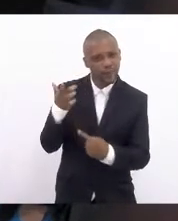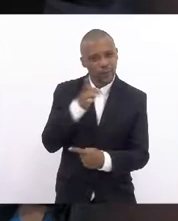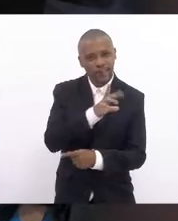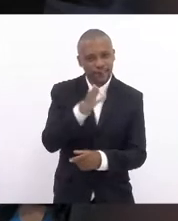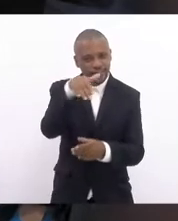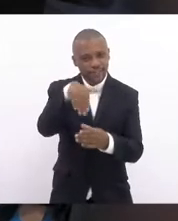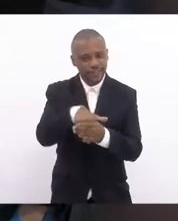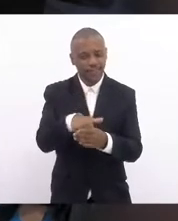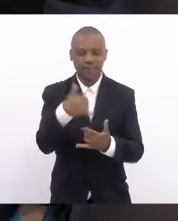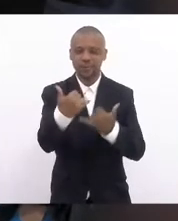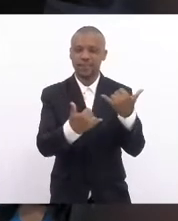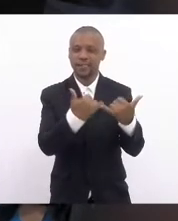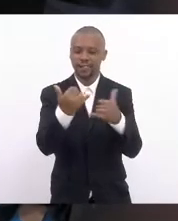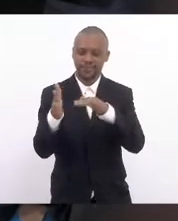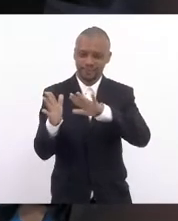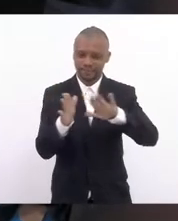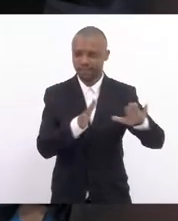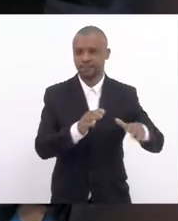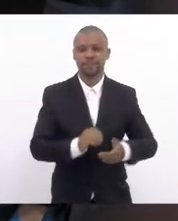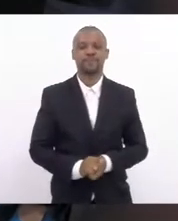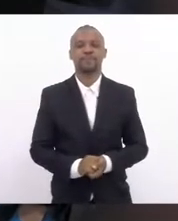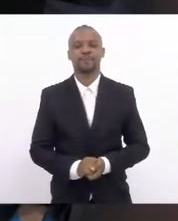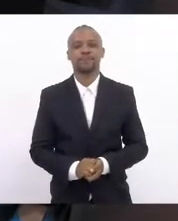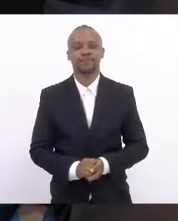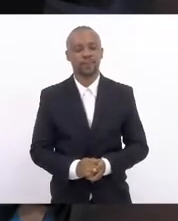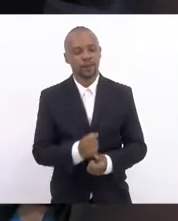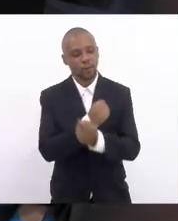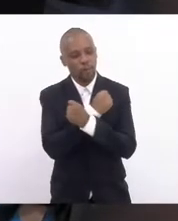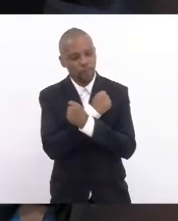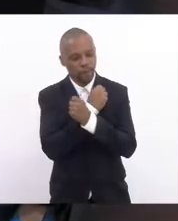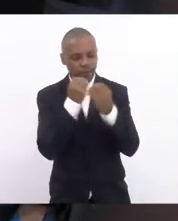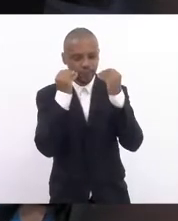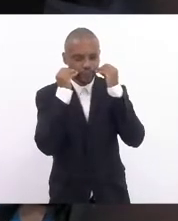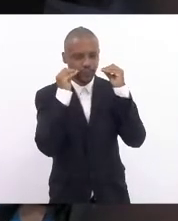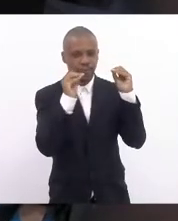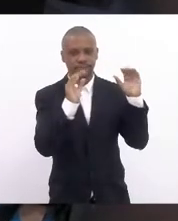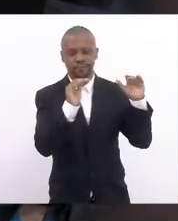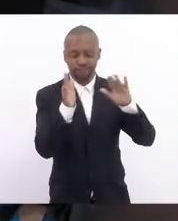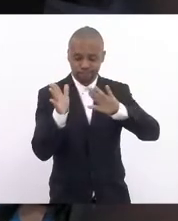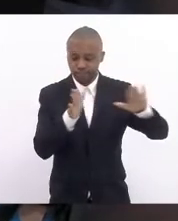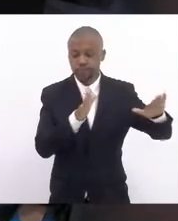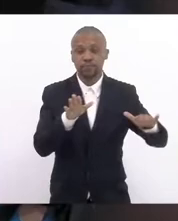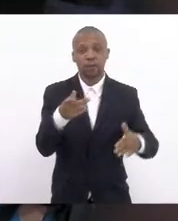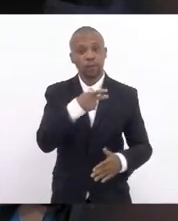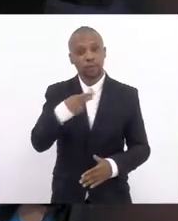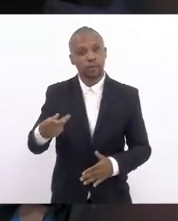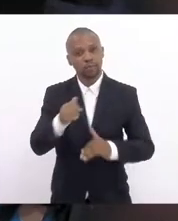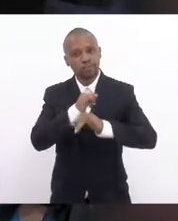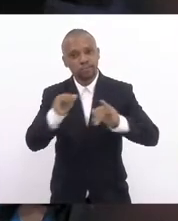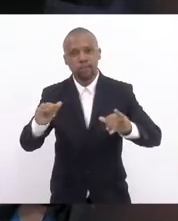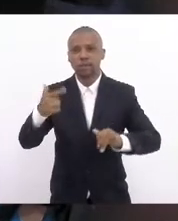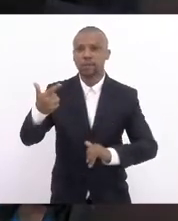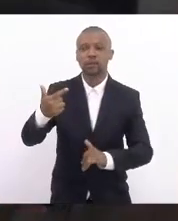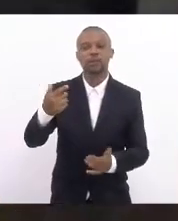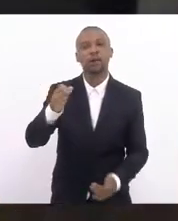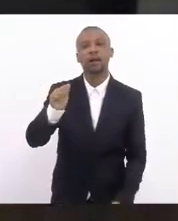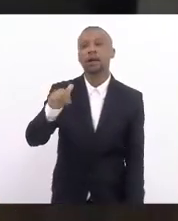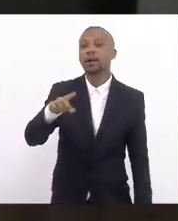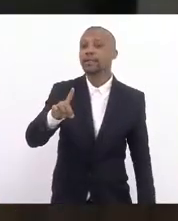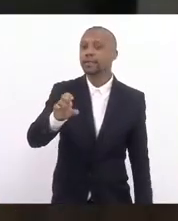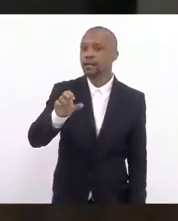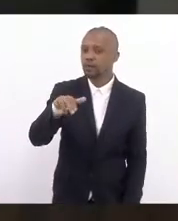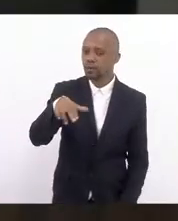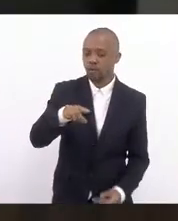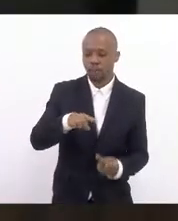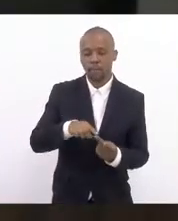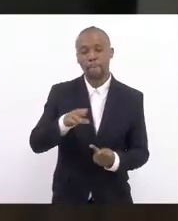Fez efeito, obrigado. Beijo, meu irmão. A presidência irá proceder à segunda chamada. Deputado Anderson Alexandre,